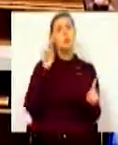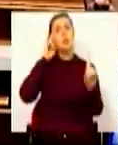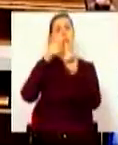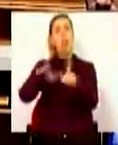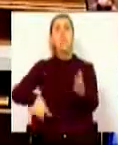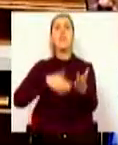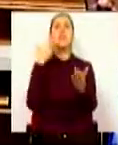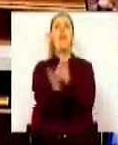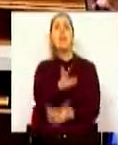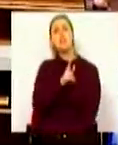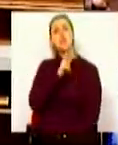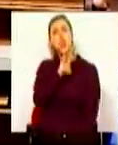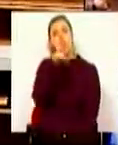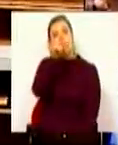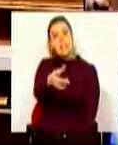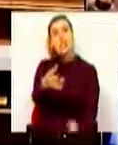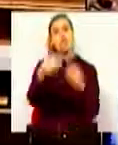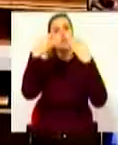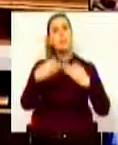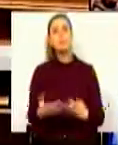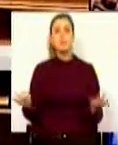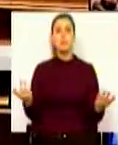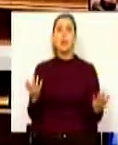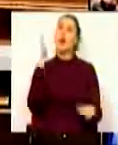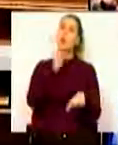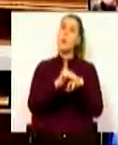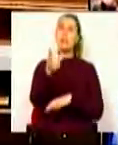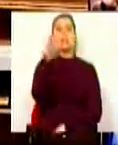lhes darmos a resposta que eles merecem. Portanto,